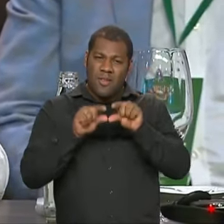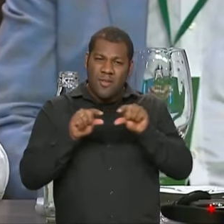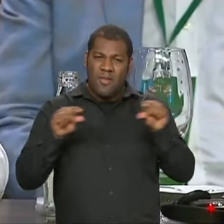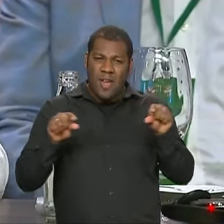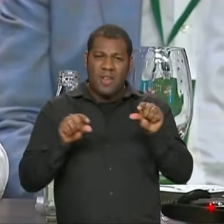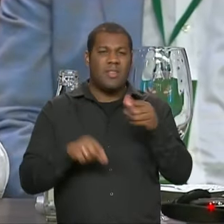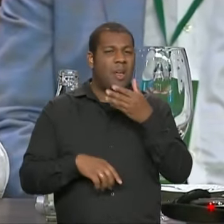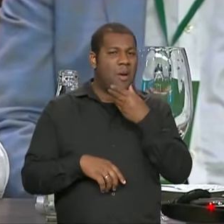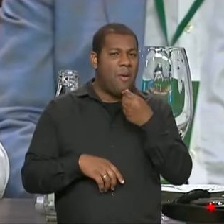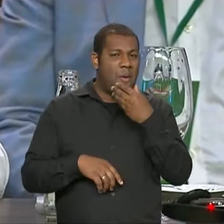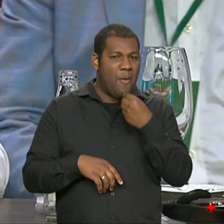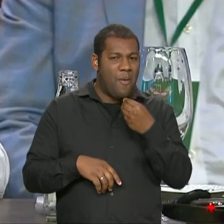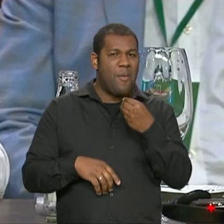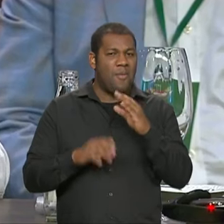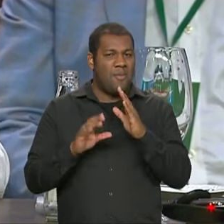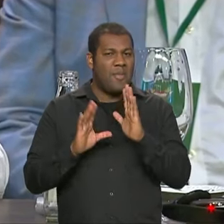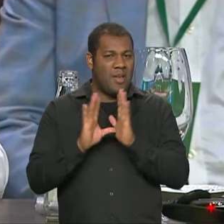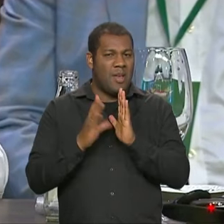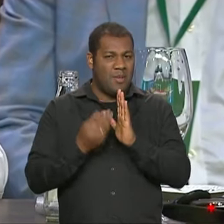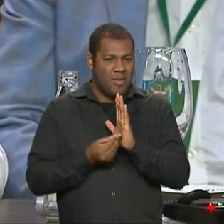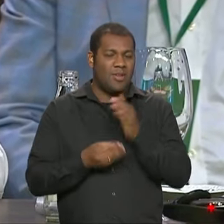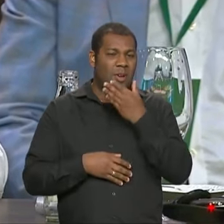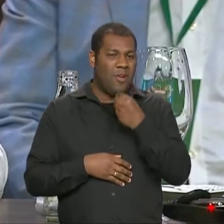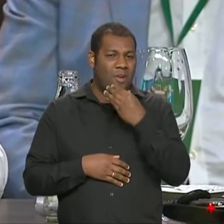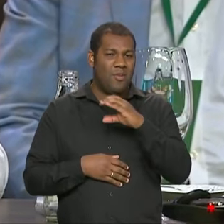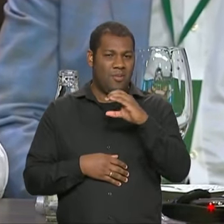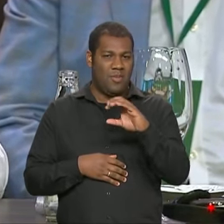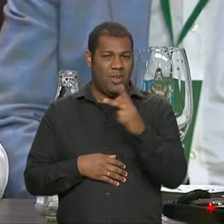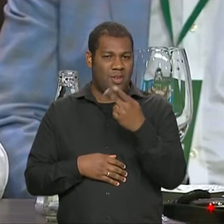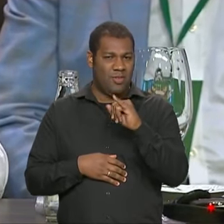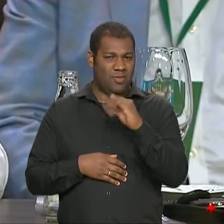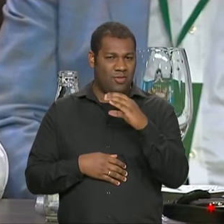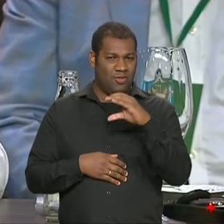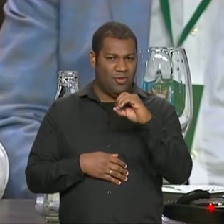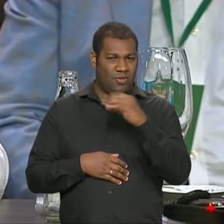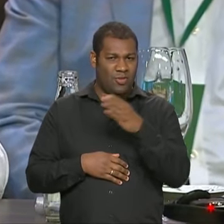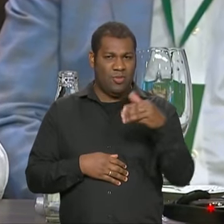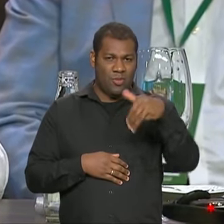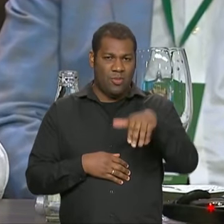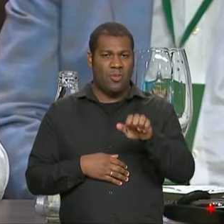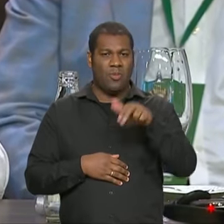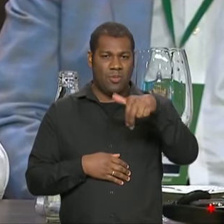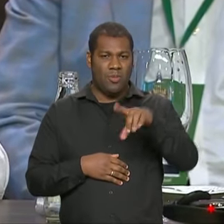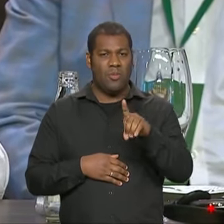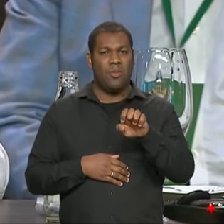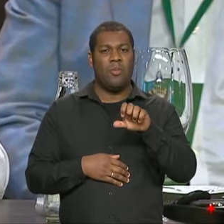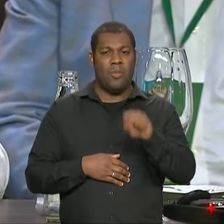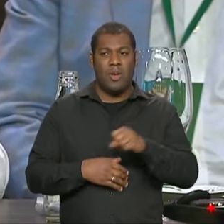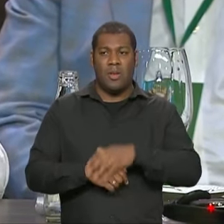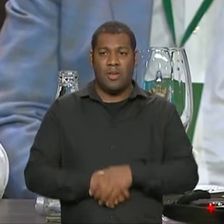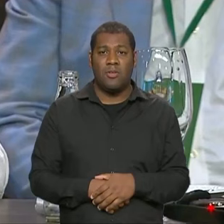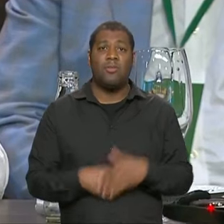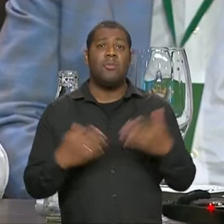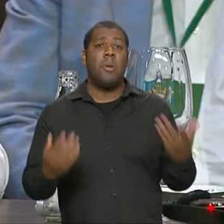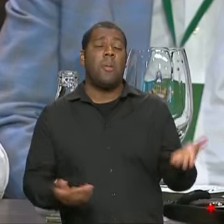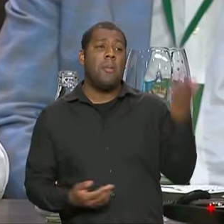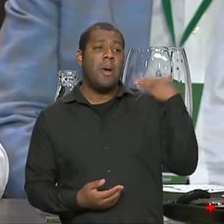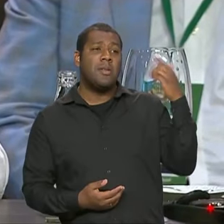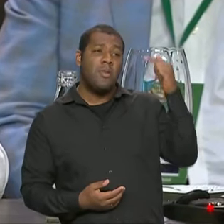Amazônia, Chico Mendes. Ele disse: "No começo, pensei que estivesse lutando para salvar